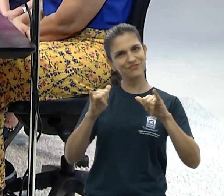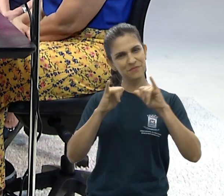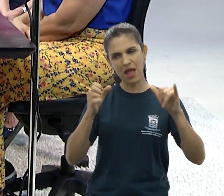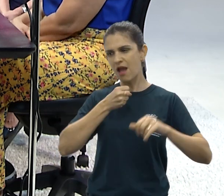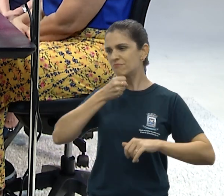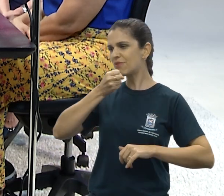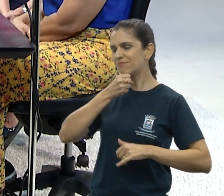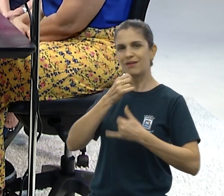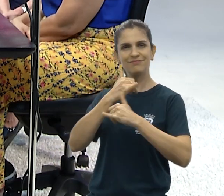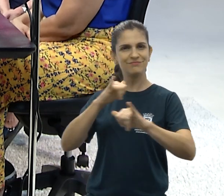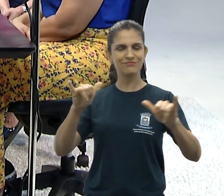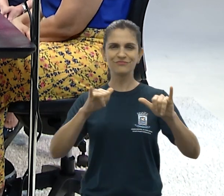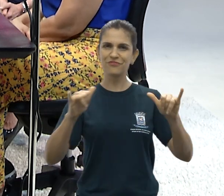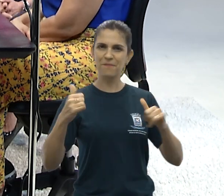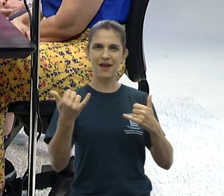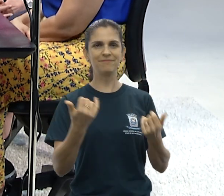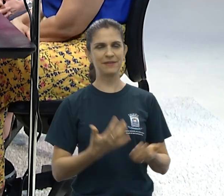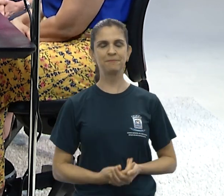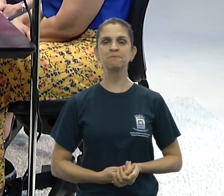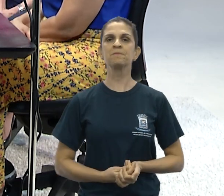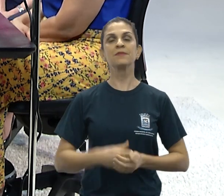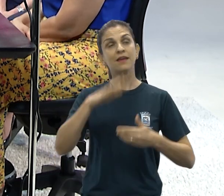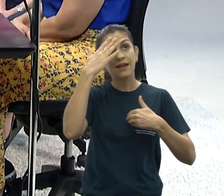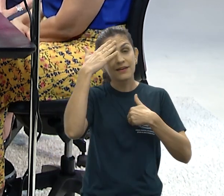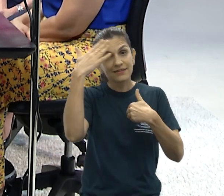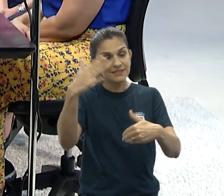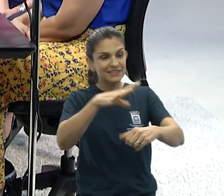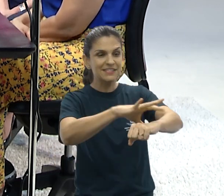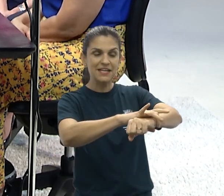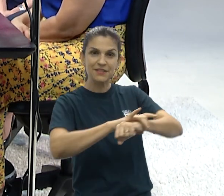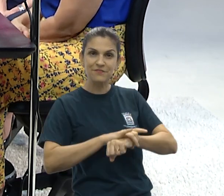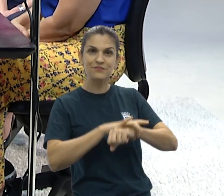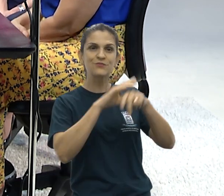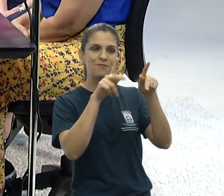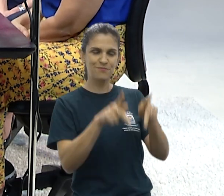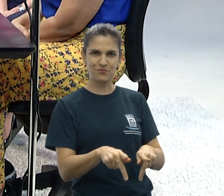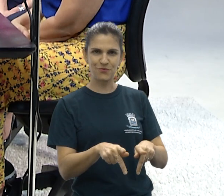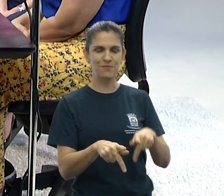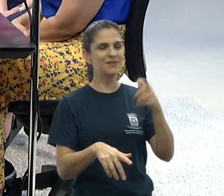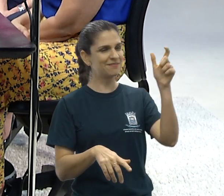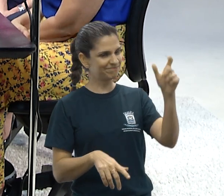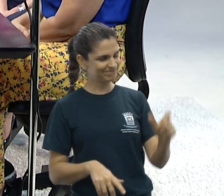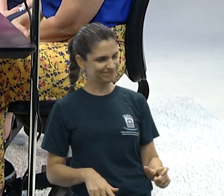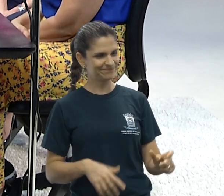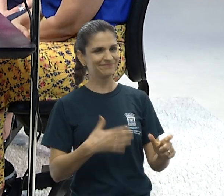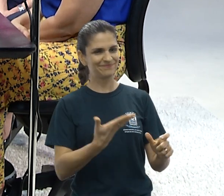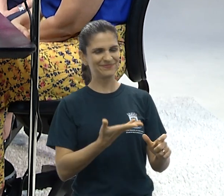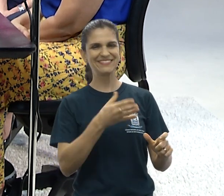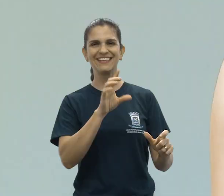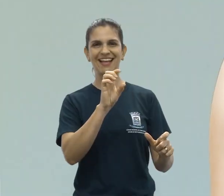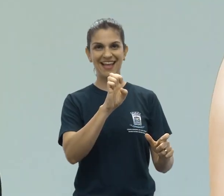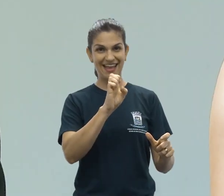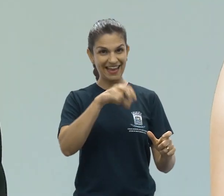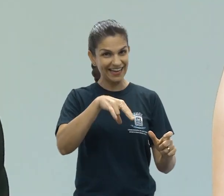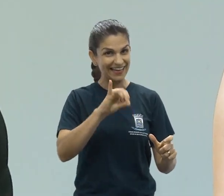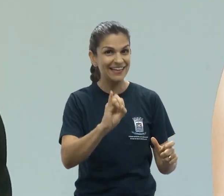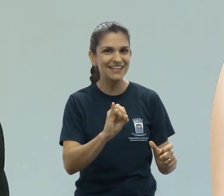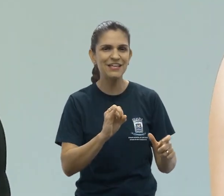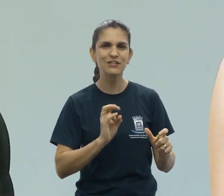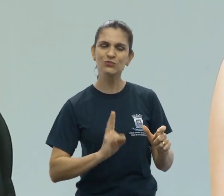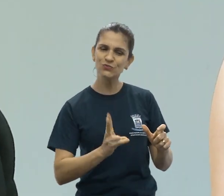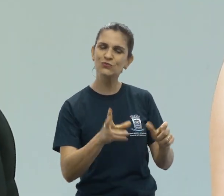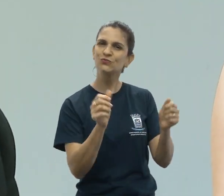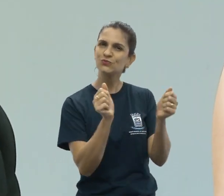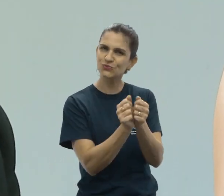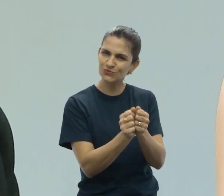informação. É isso, e antes da gente terminar, primeiro agradecer, né, muito a Defensoria Pública, a defensora doutora Eni está sempre com a gente